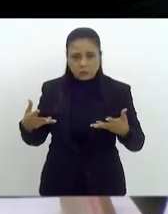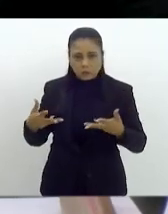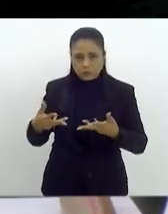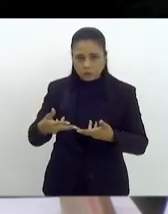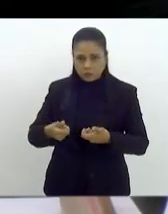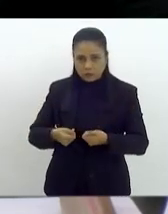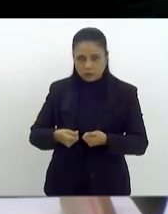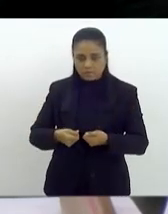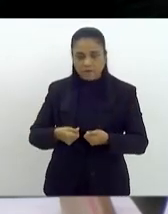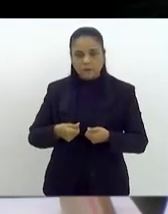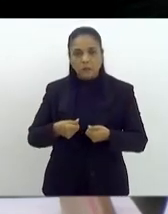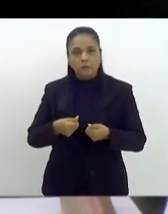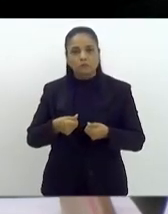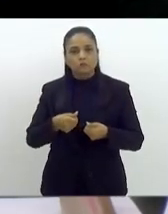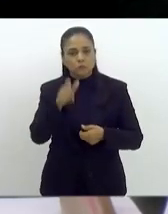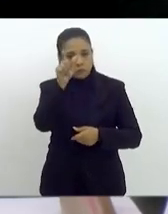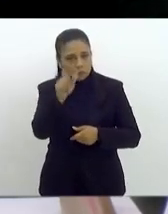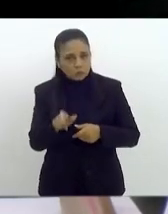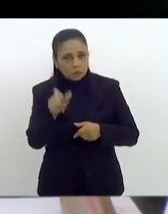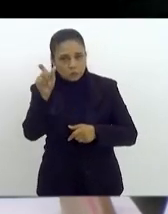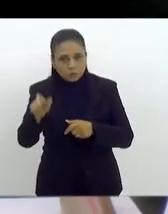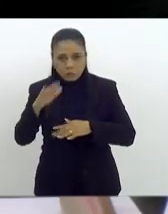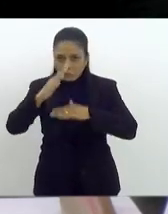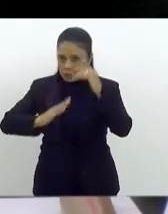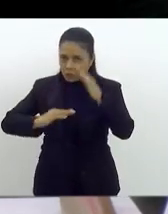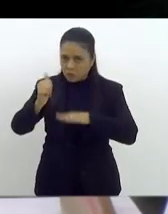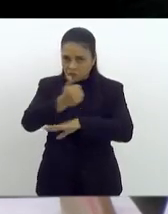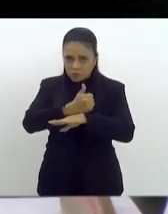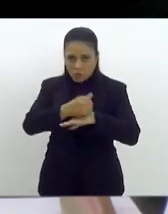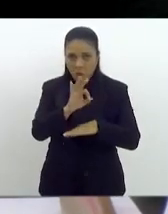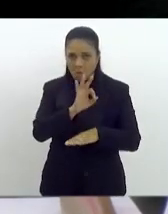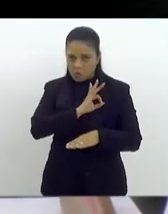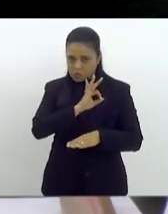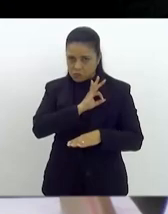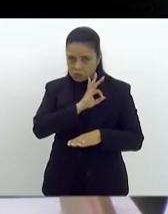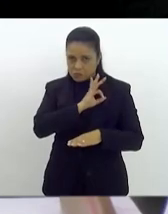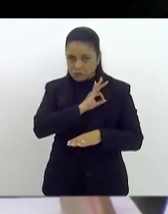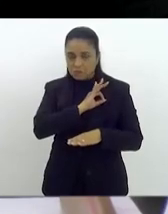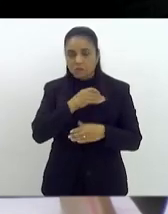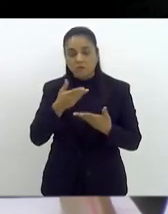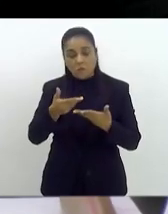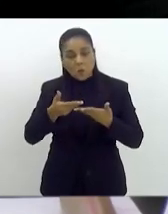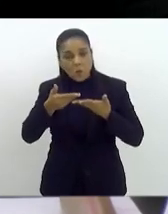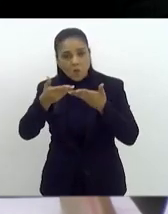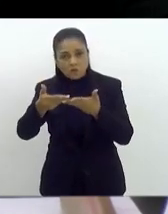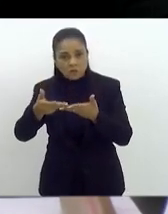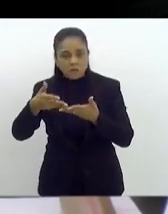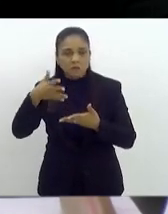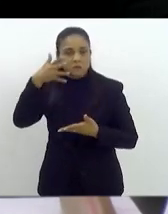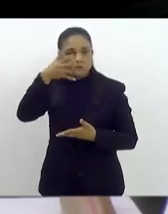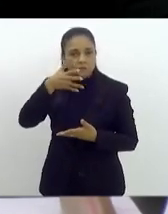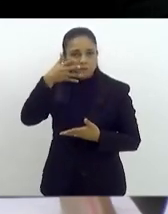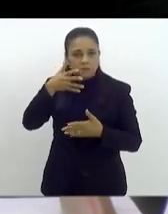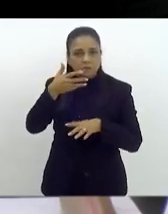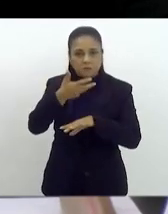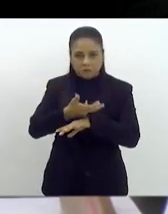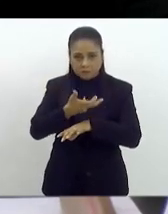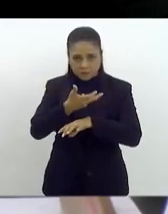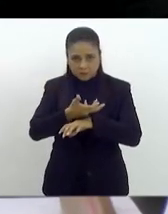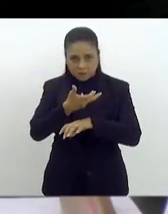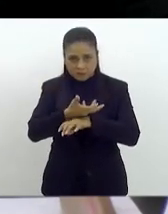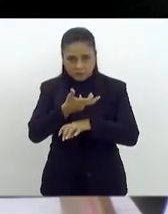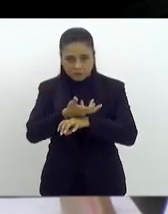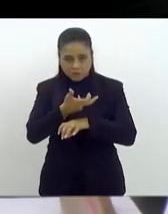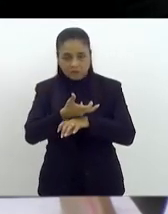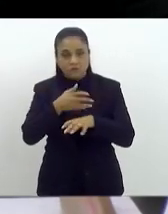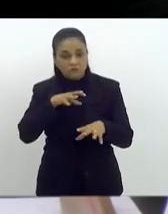dos policiais entendeu a gente agora foi convidado a ministrar uma algumas matérias no curso de